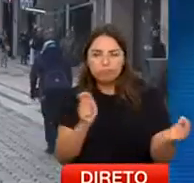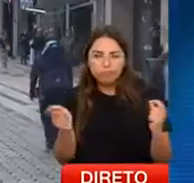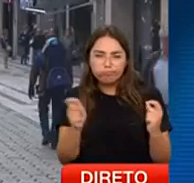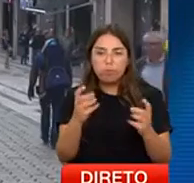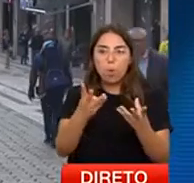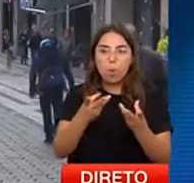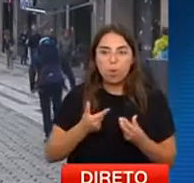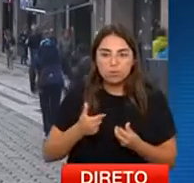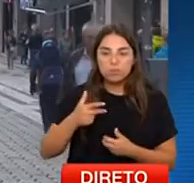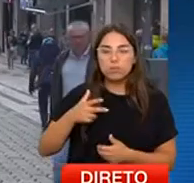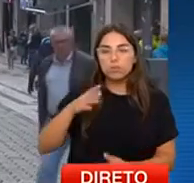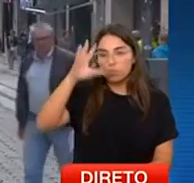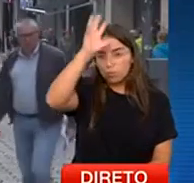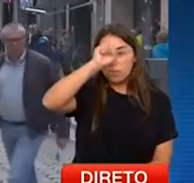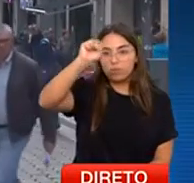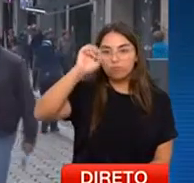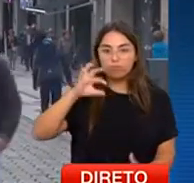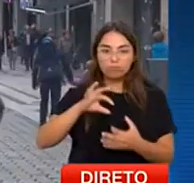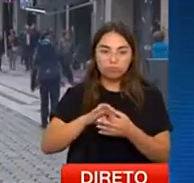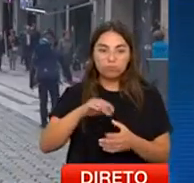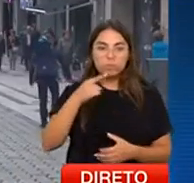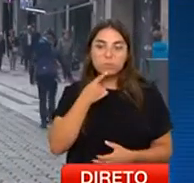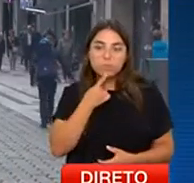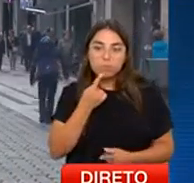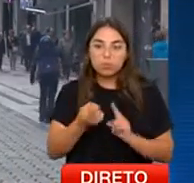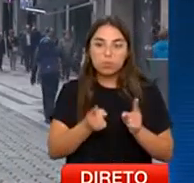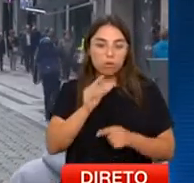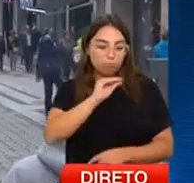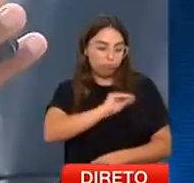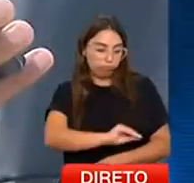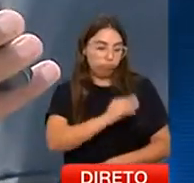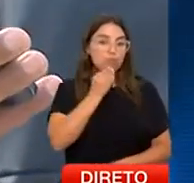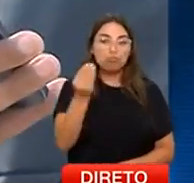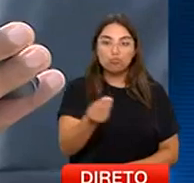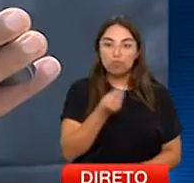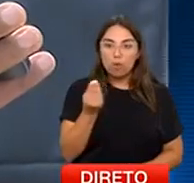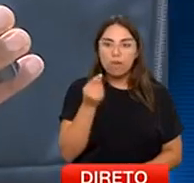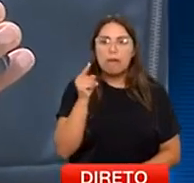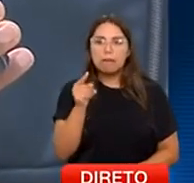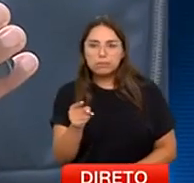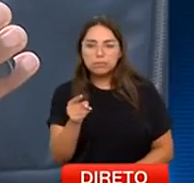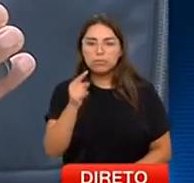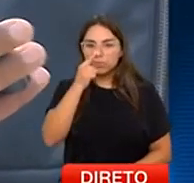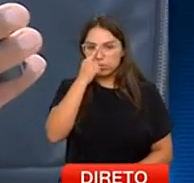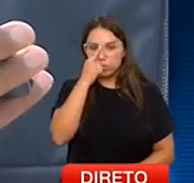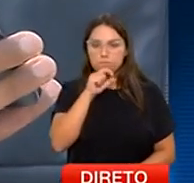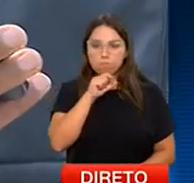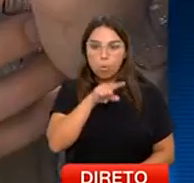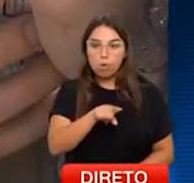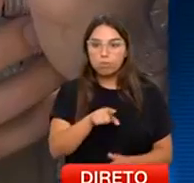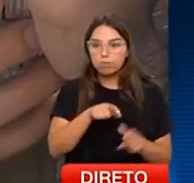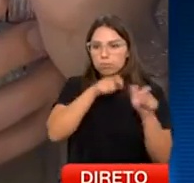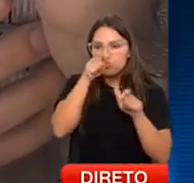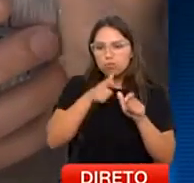por exemplo eh a aquilo que é a questão do rendimento da população mais jovem e de como é que isso pode ser um fator atrativo do país para as